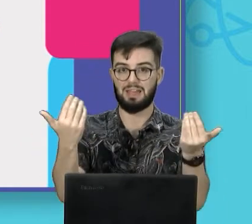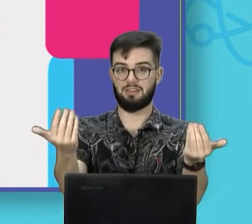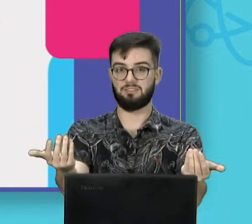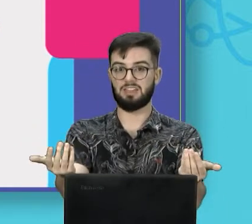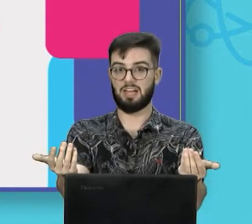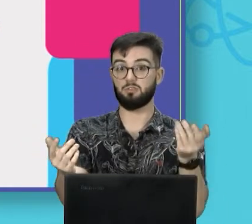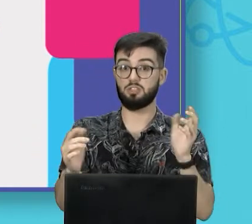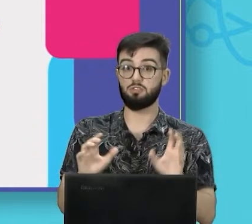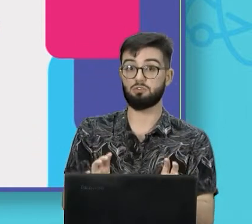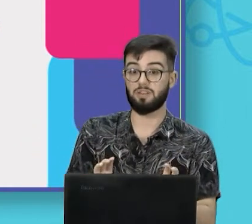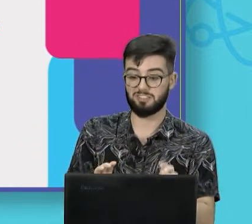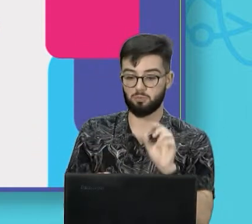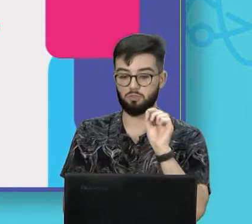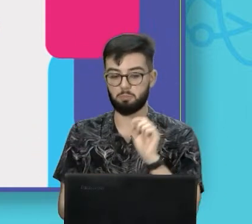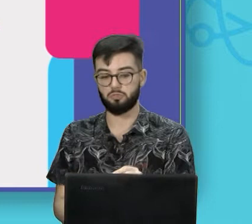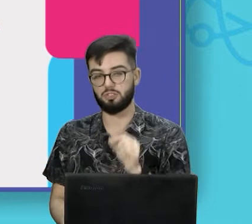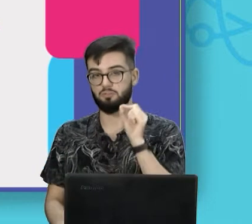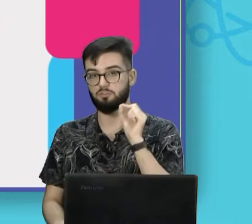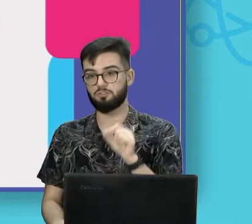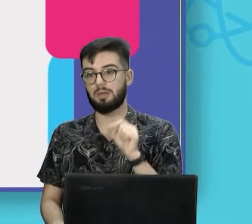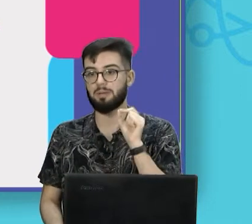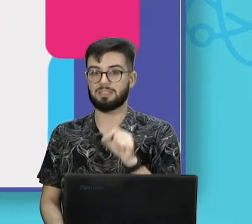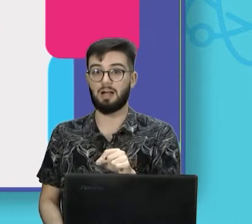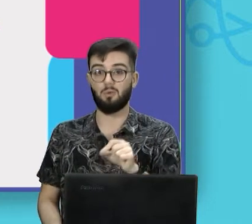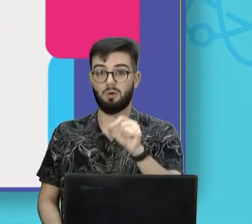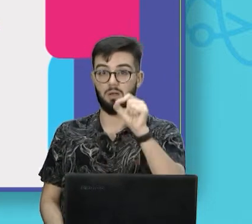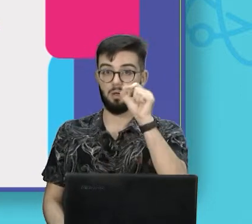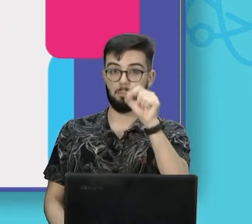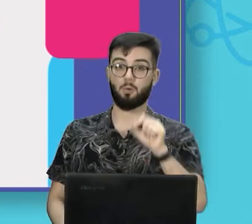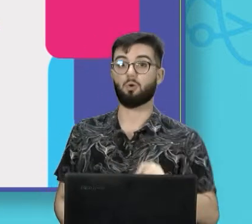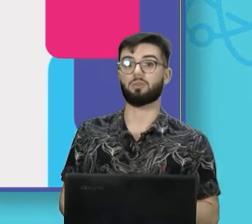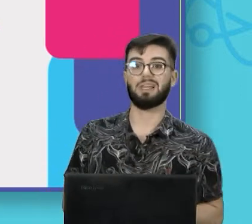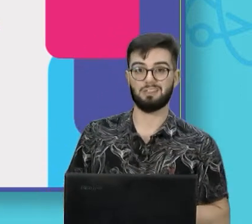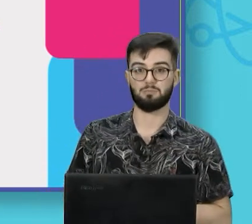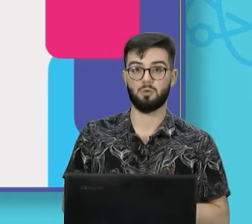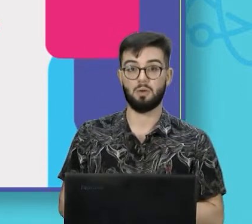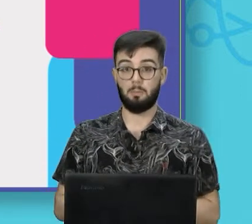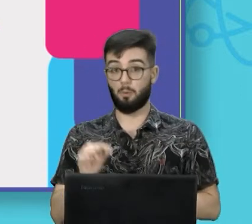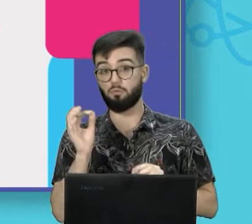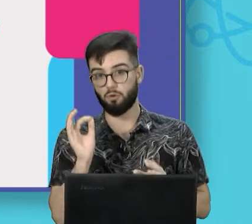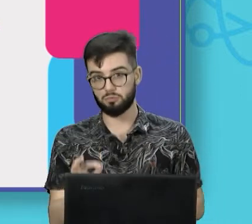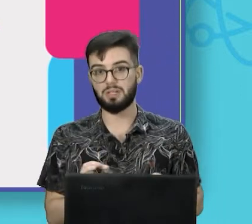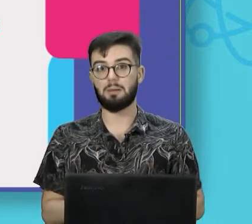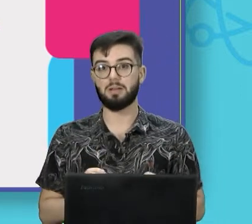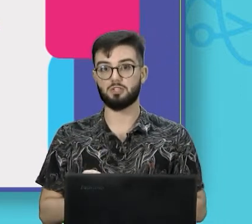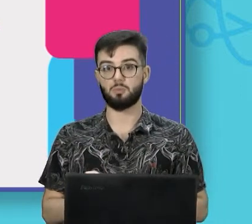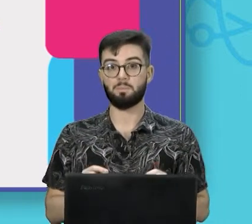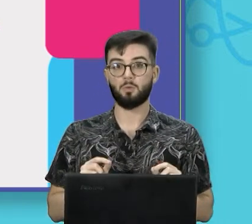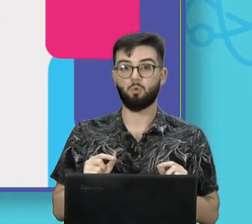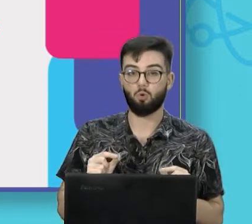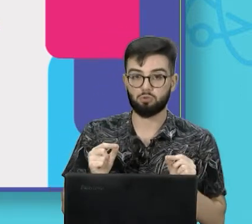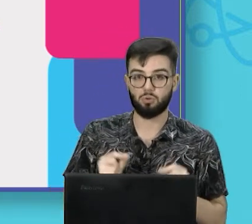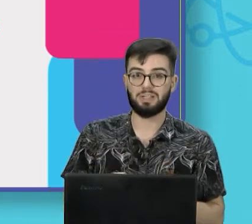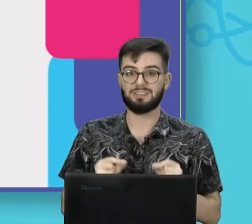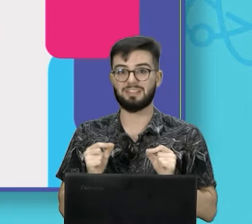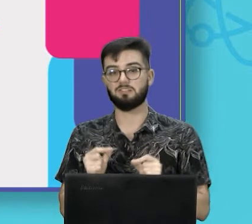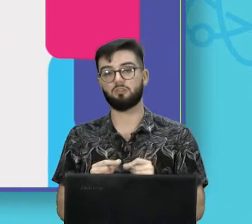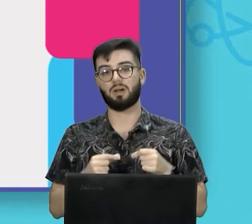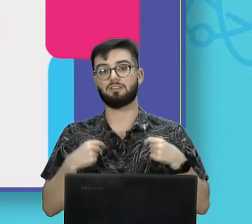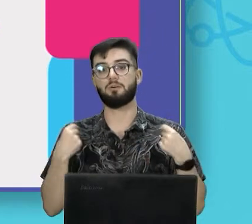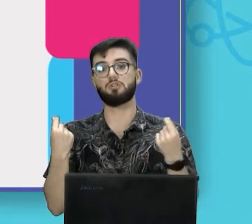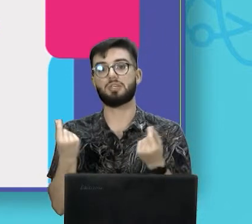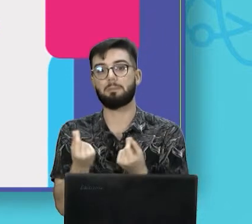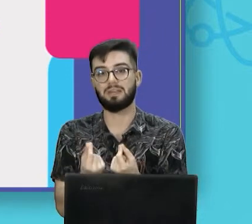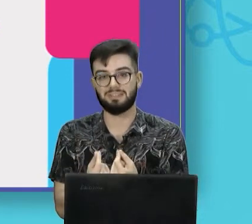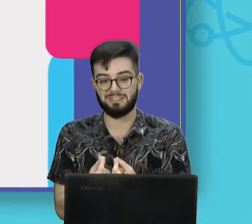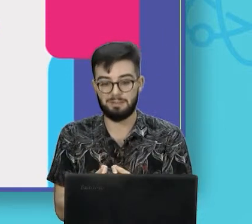voto é revelado Isso vai ser um dispositivo fundamental para o coronelismo para o voto de cabresto o controle